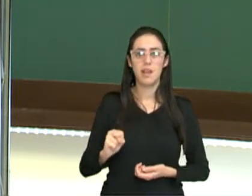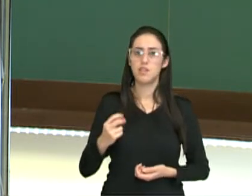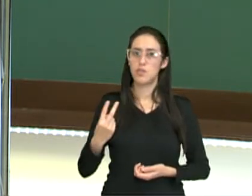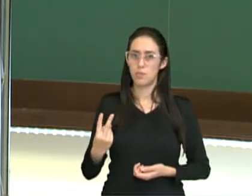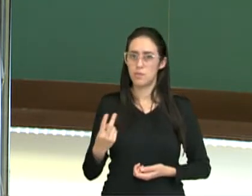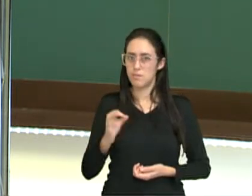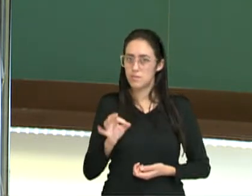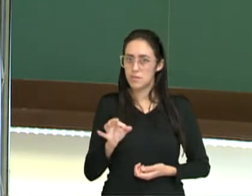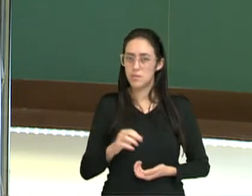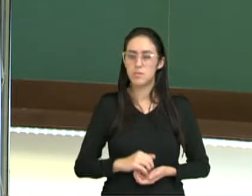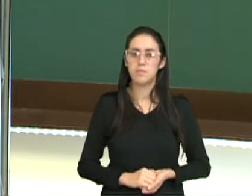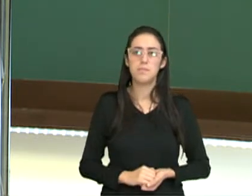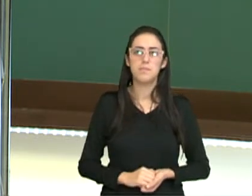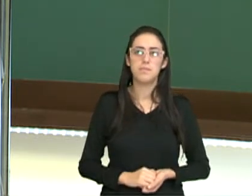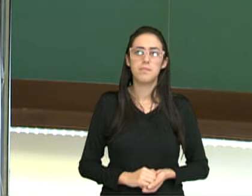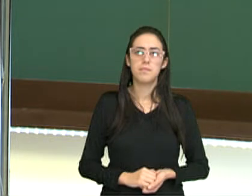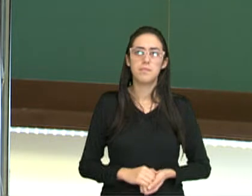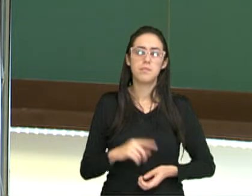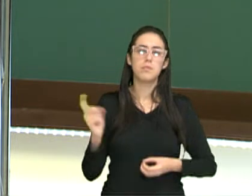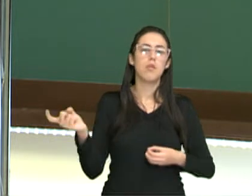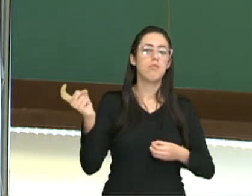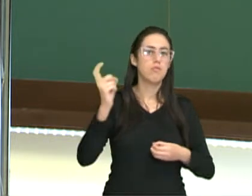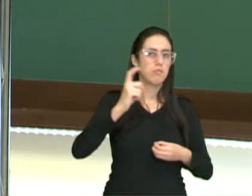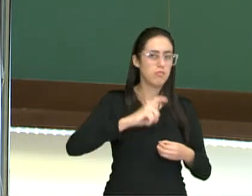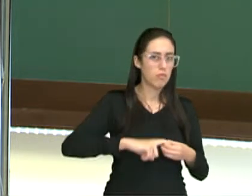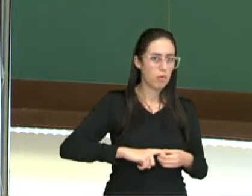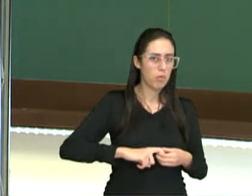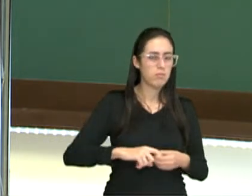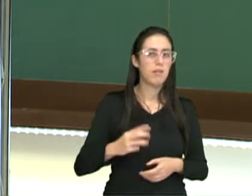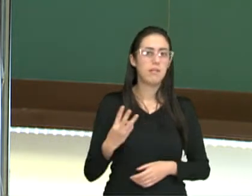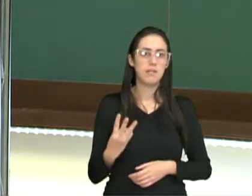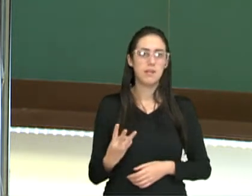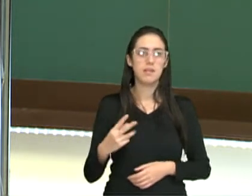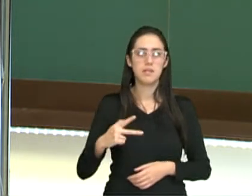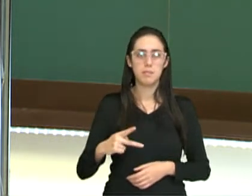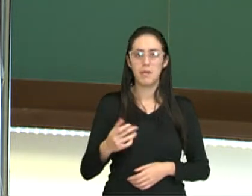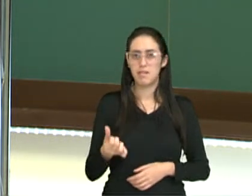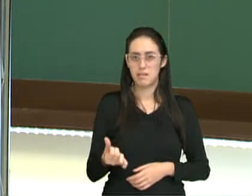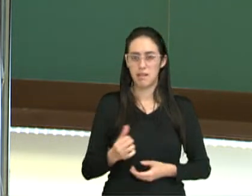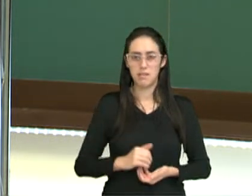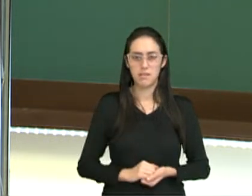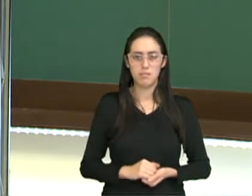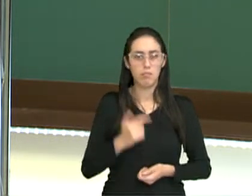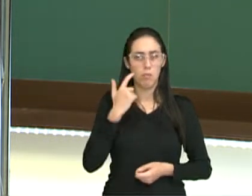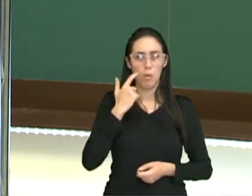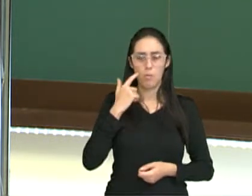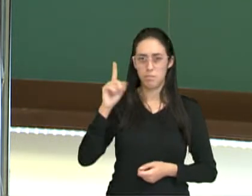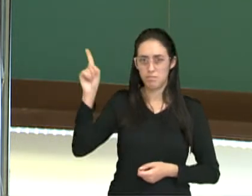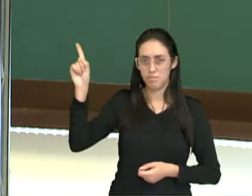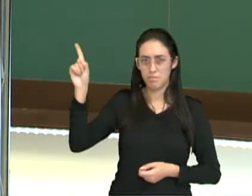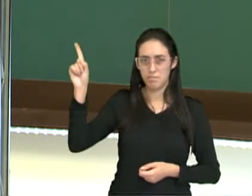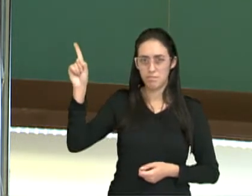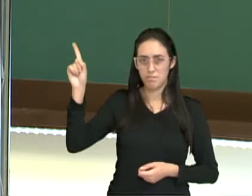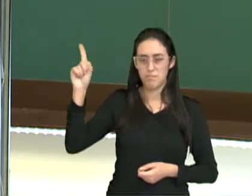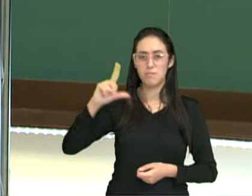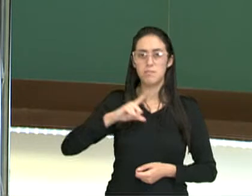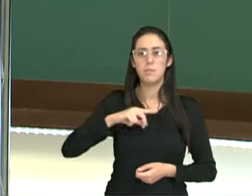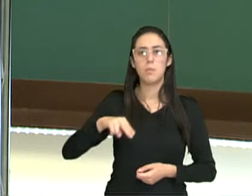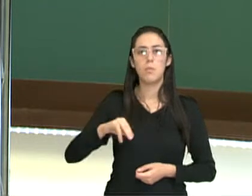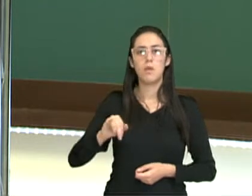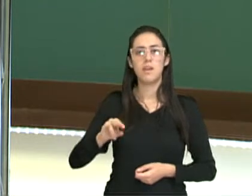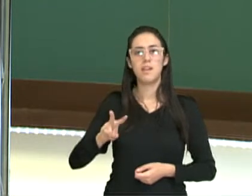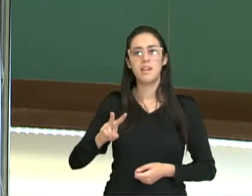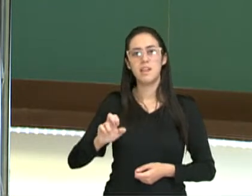certo? Voltamos aqui, 3p6. Olha só, no nível 3, que é